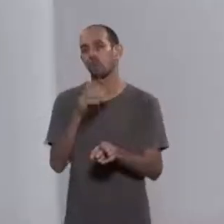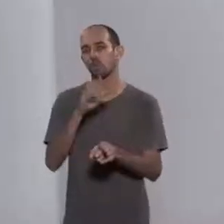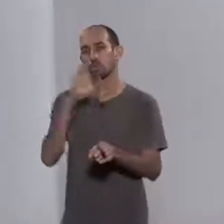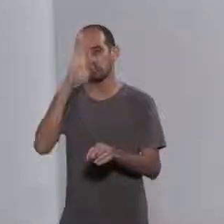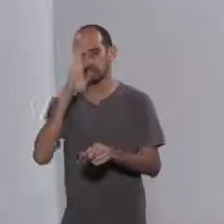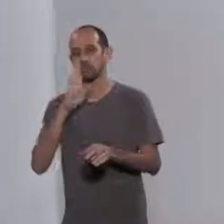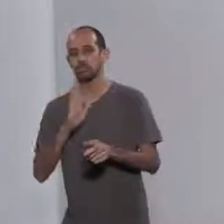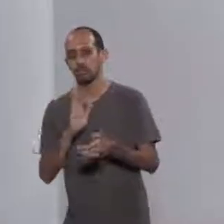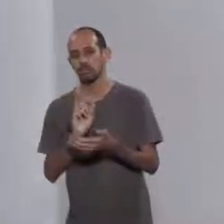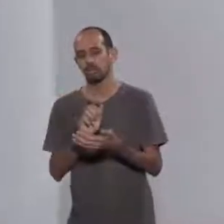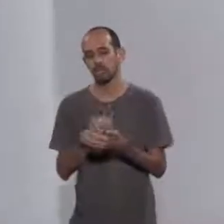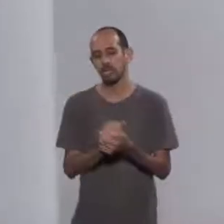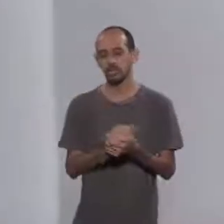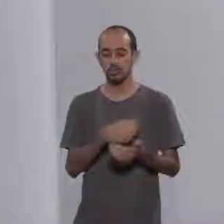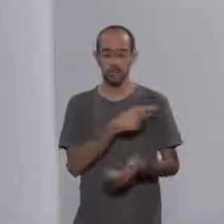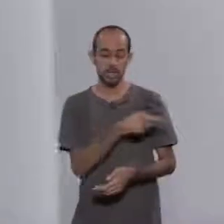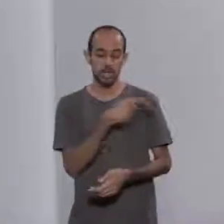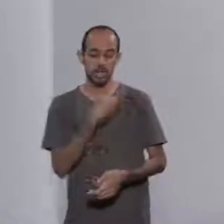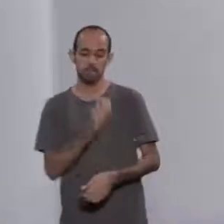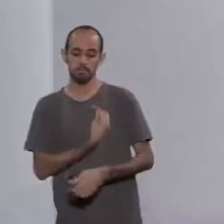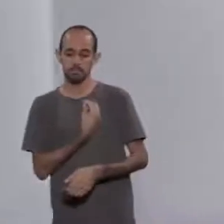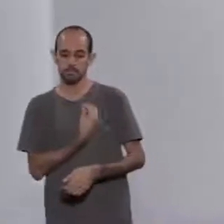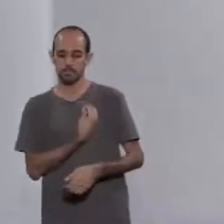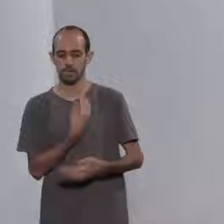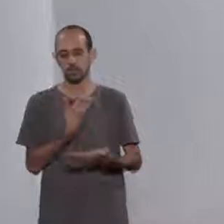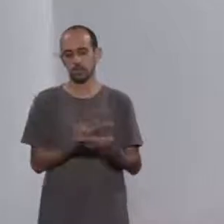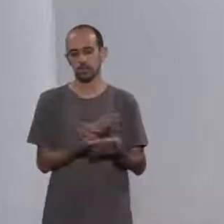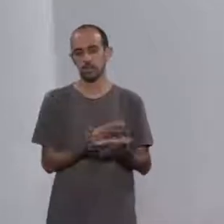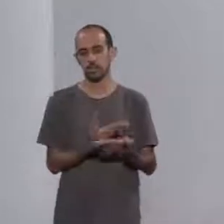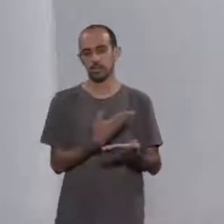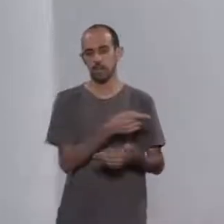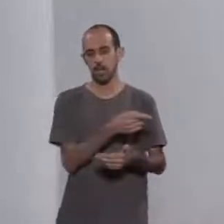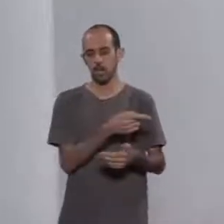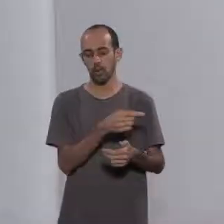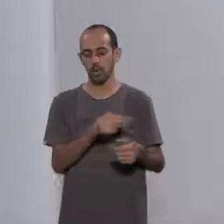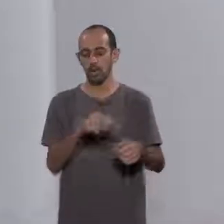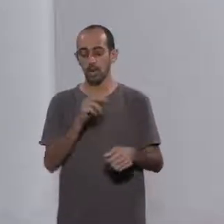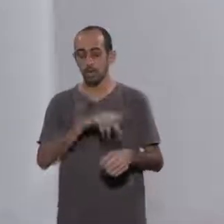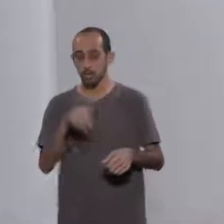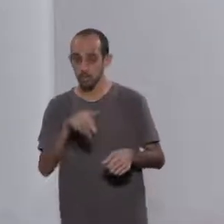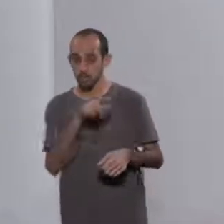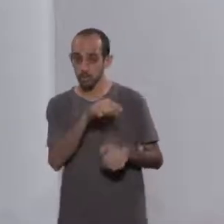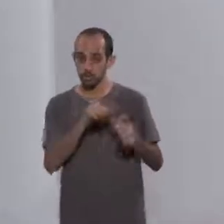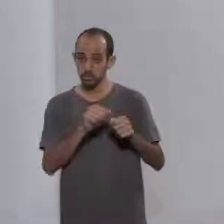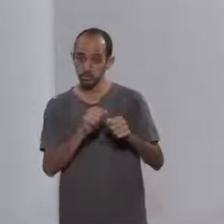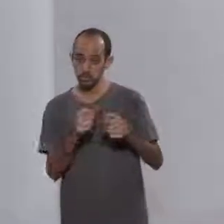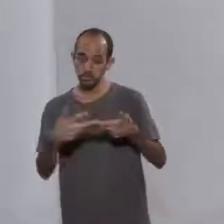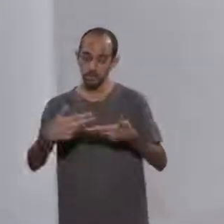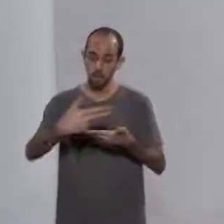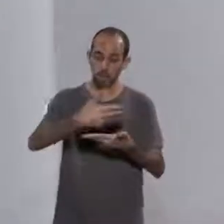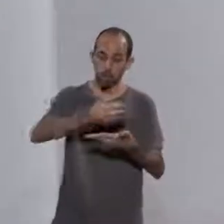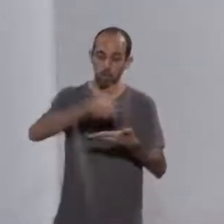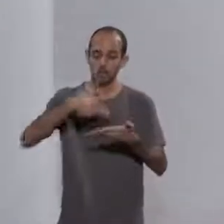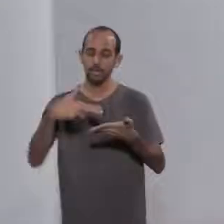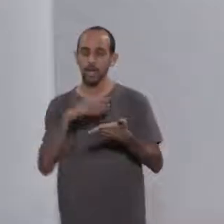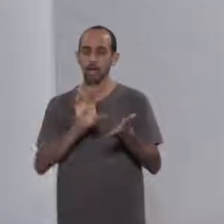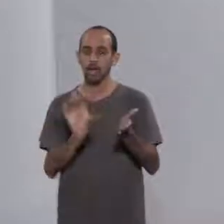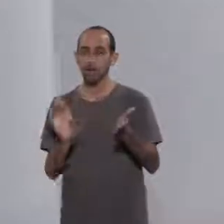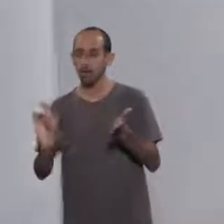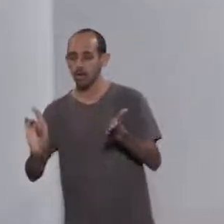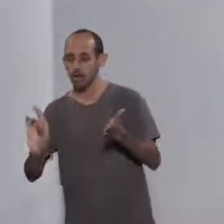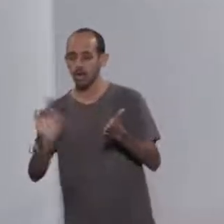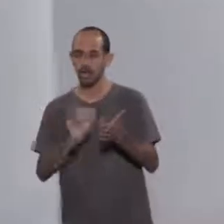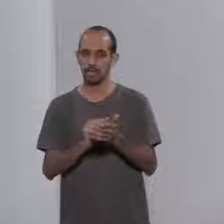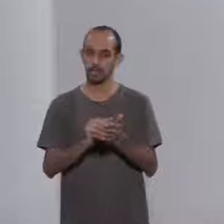ele participava da aula, a professora trouxe outras atividades de recorte e colagem, e foi fazendo de uma forma lúdica. Então,